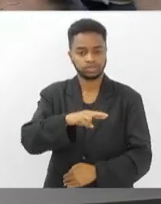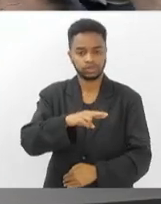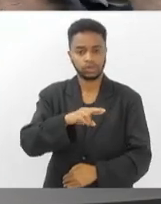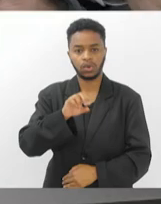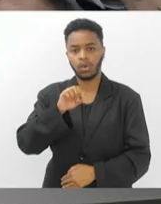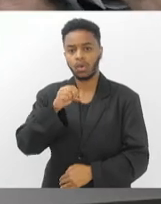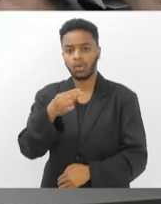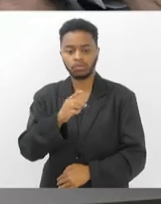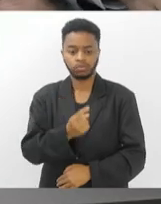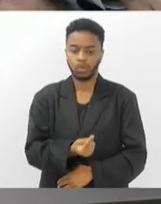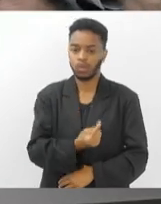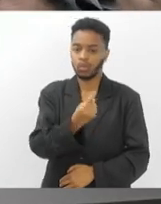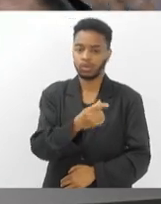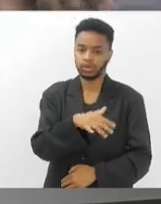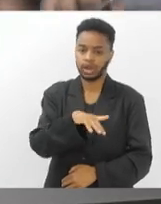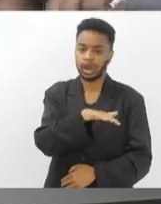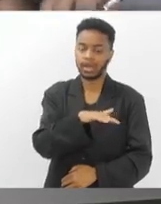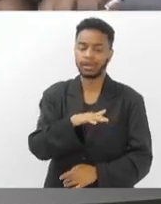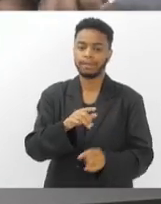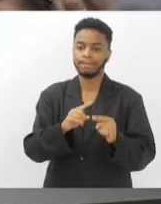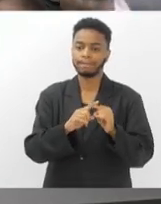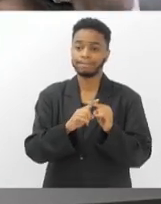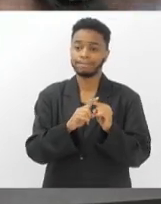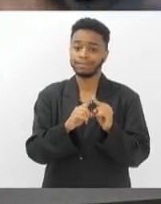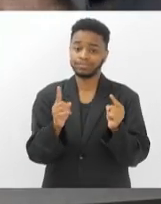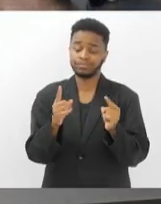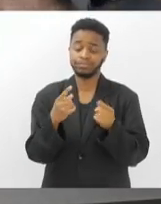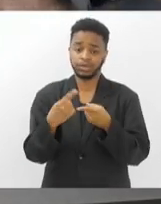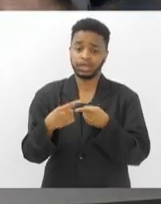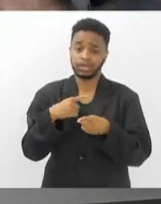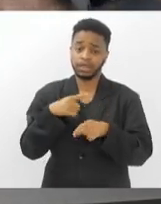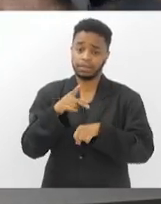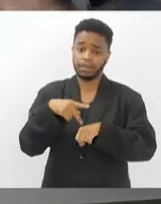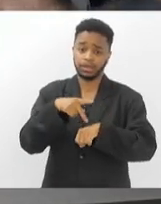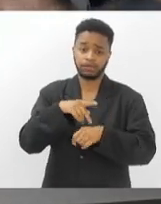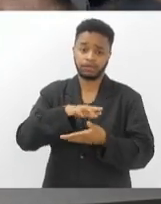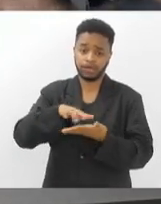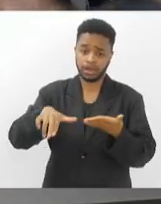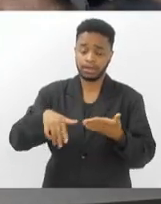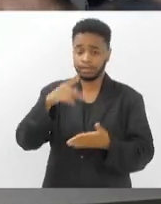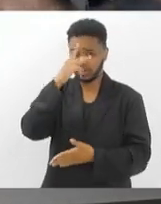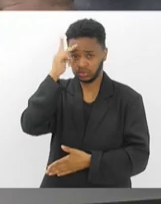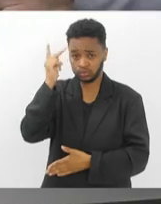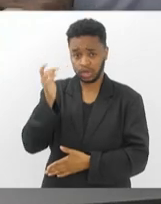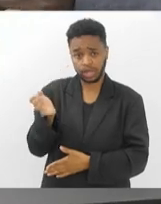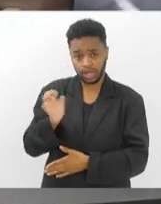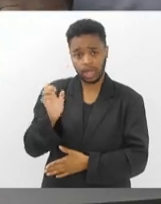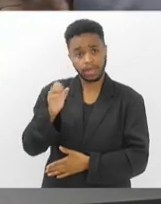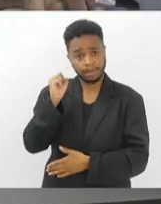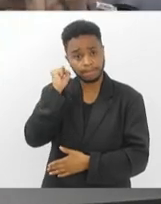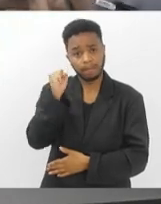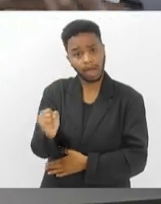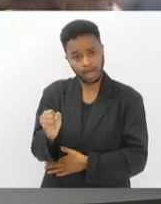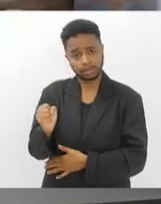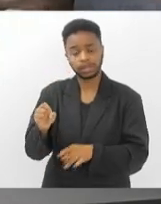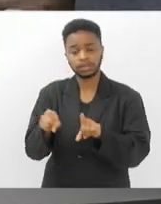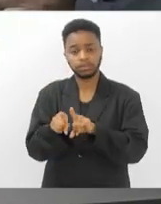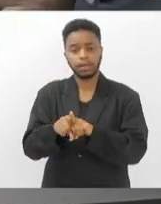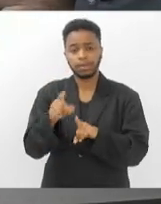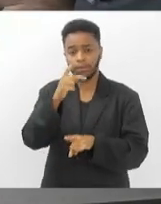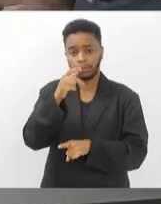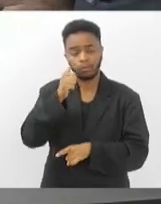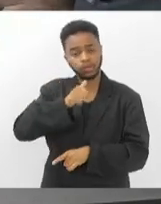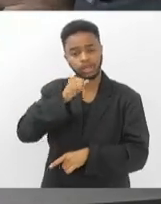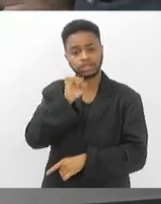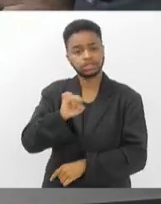ou de um determinado setor e acabam levando... Há países onde os gays são mortos, onde as mulheres sem véu são